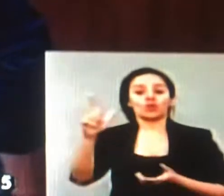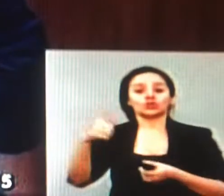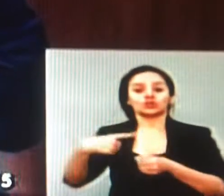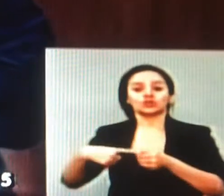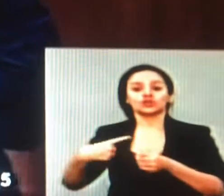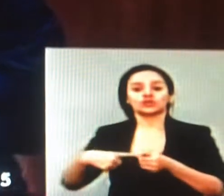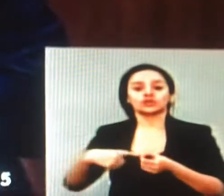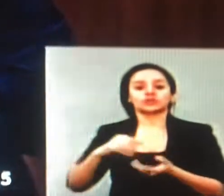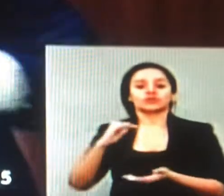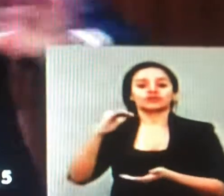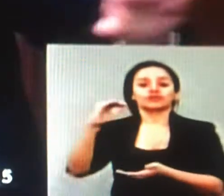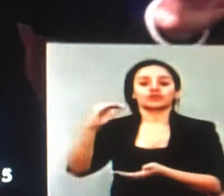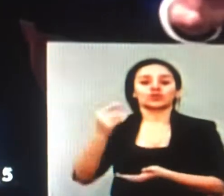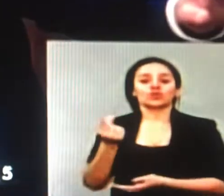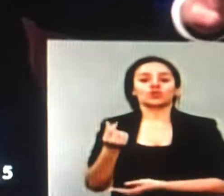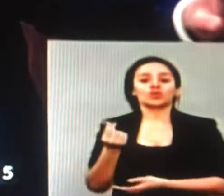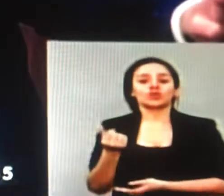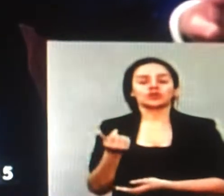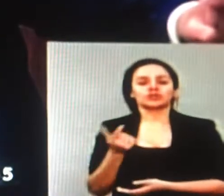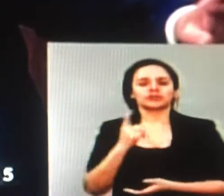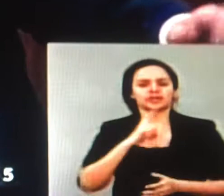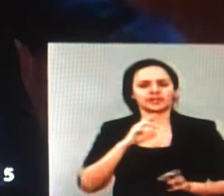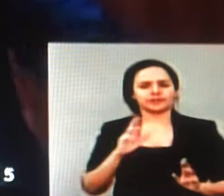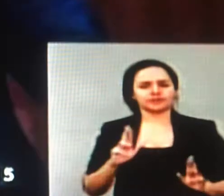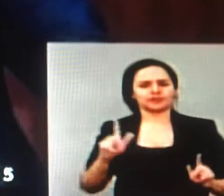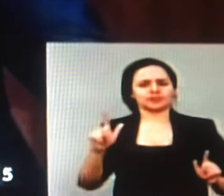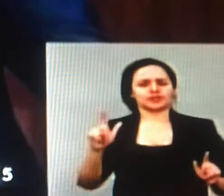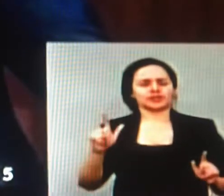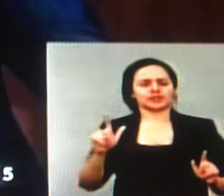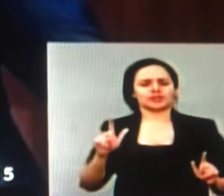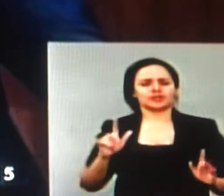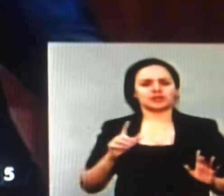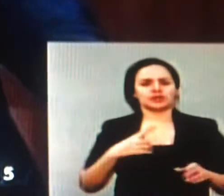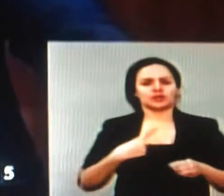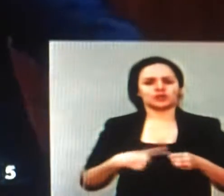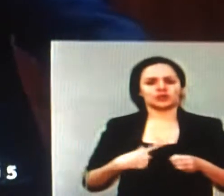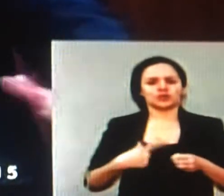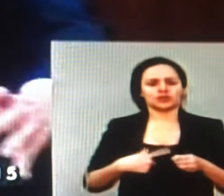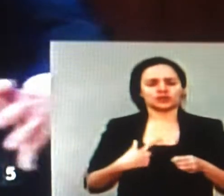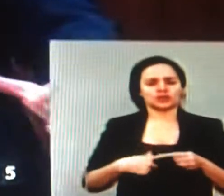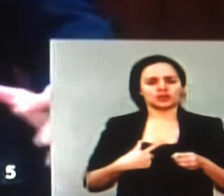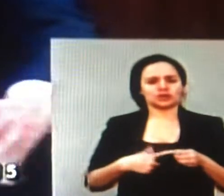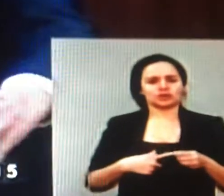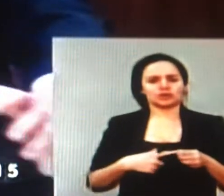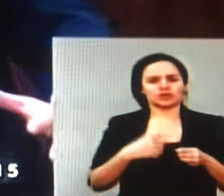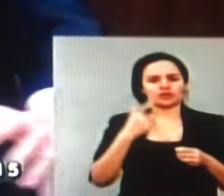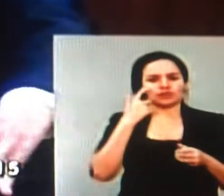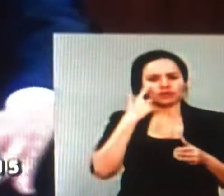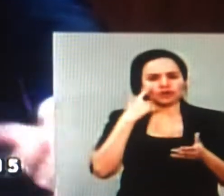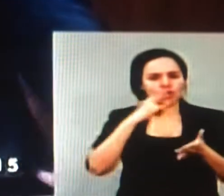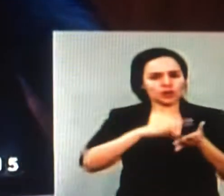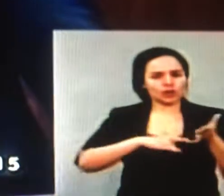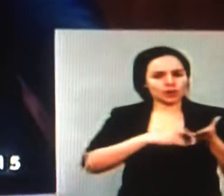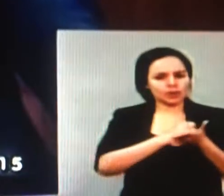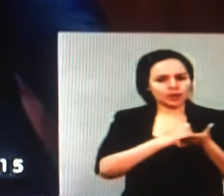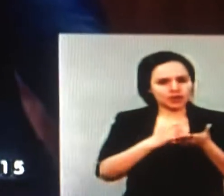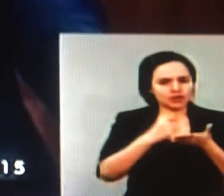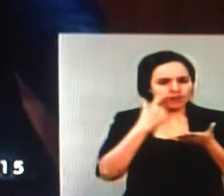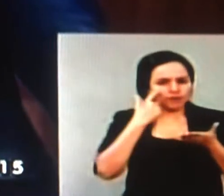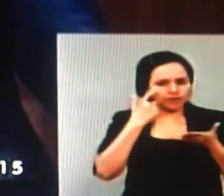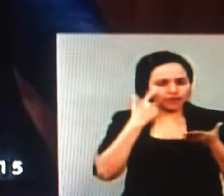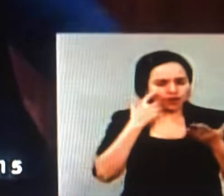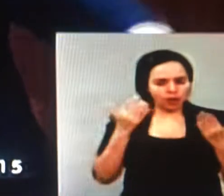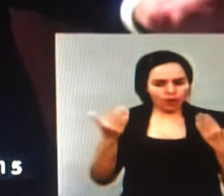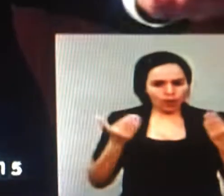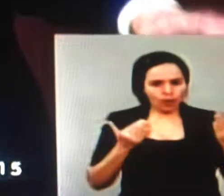não sabe, eu vou lhe dizer, há uma disparidade grande. Teve municípios de conhecimento nosso, nós estamos só juntando a documentação, em que a